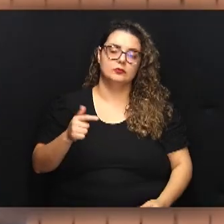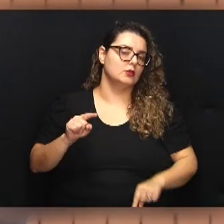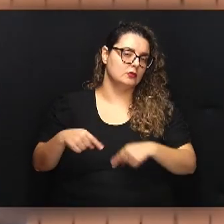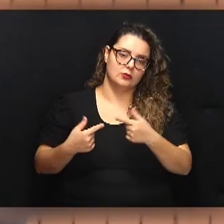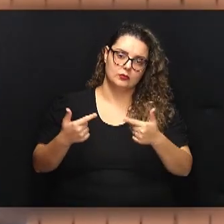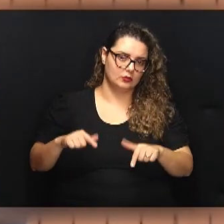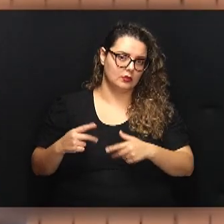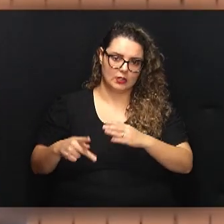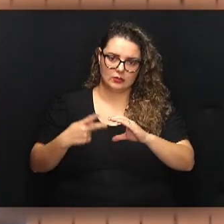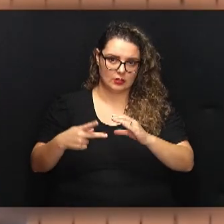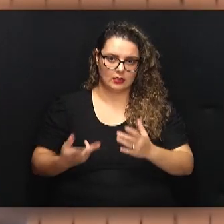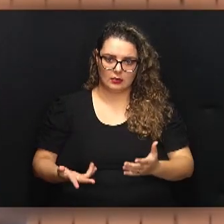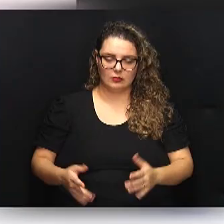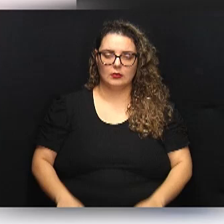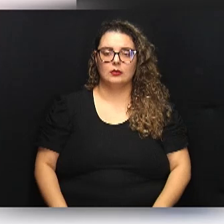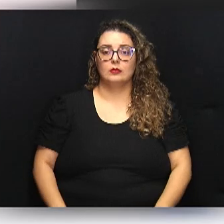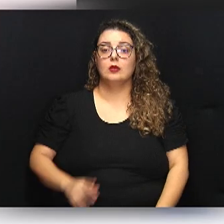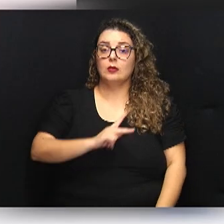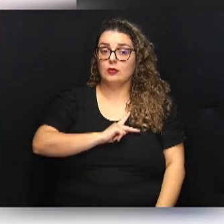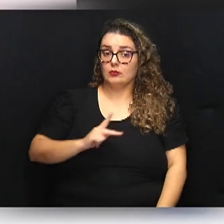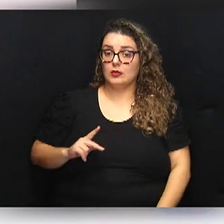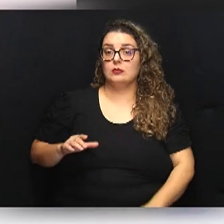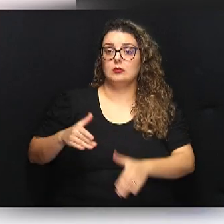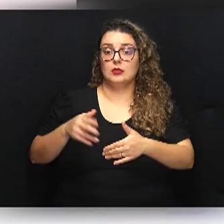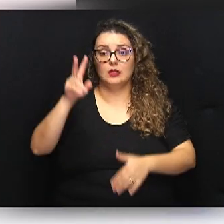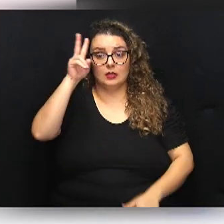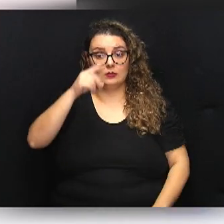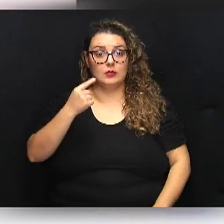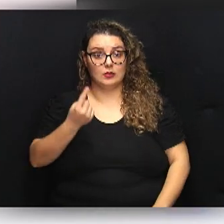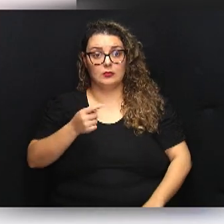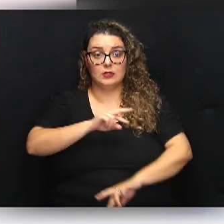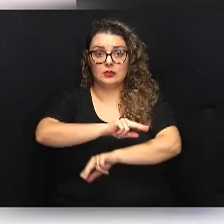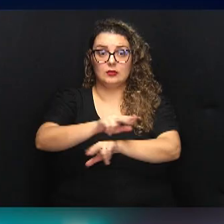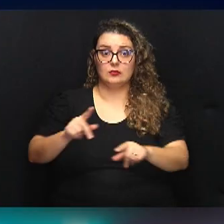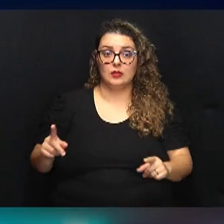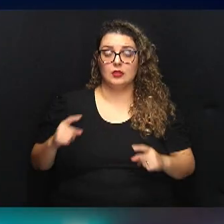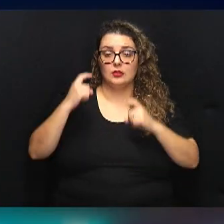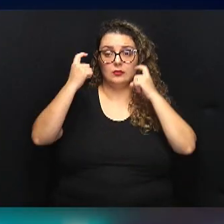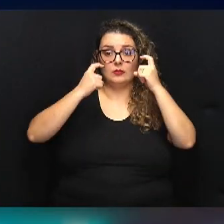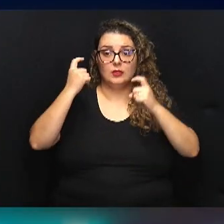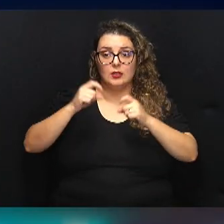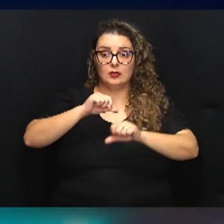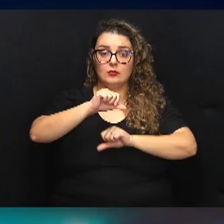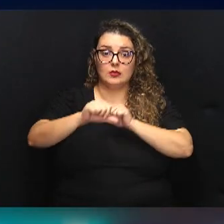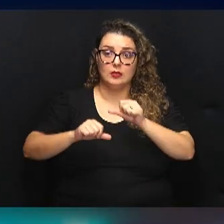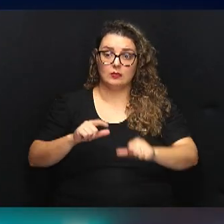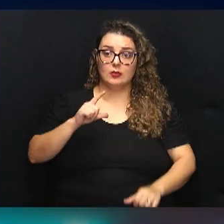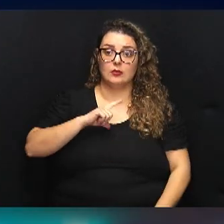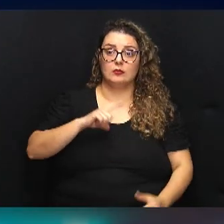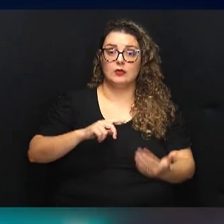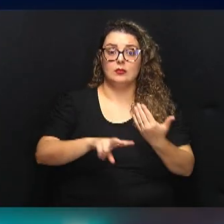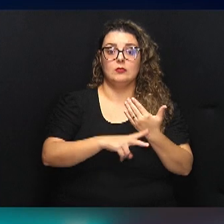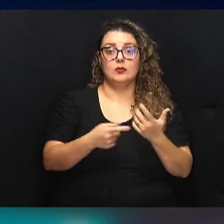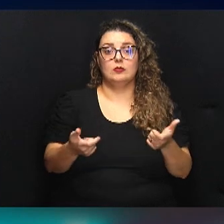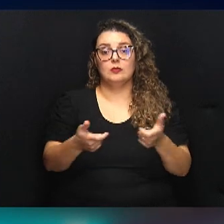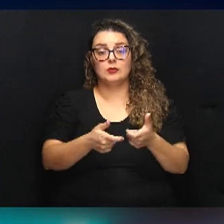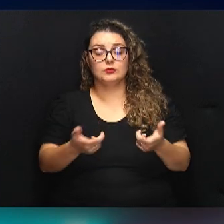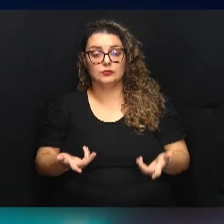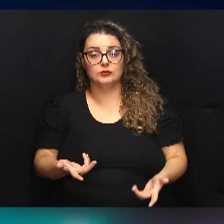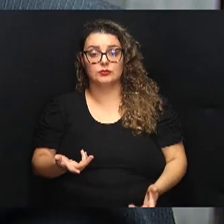O presidente da comissão lembra que uma das preocupações é que as mudanças causem um menor impacto